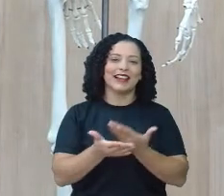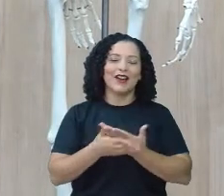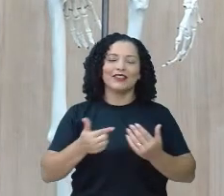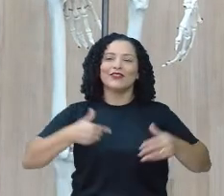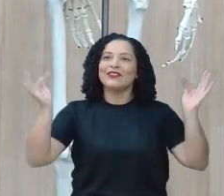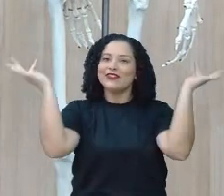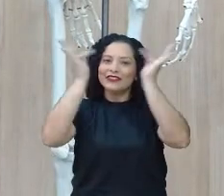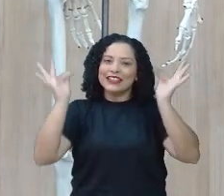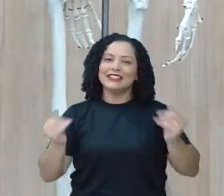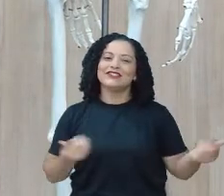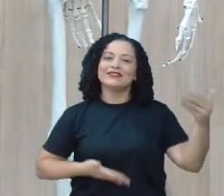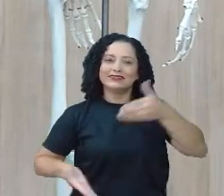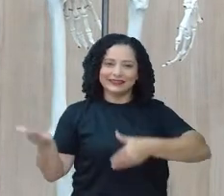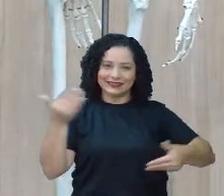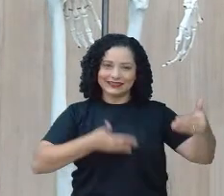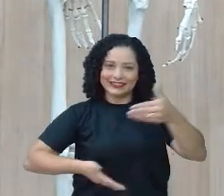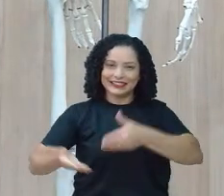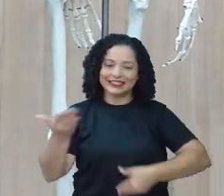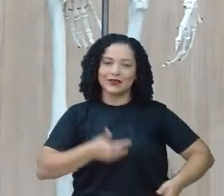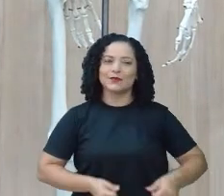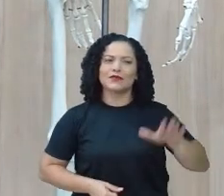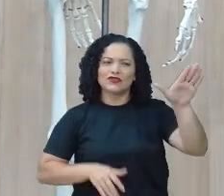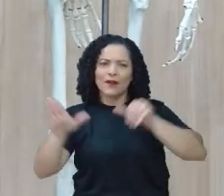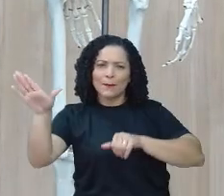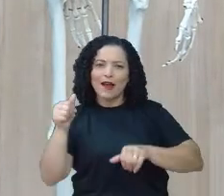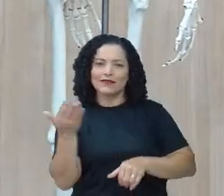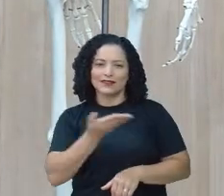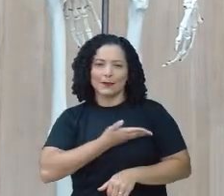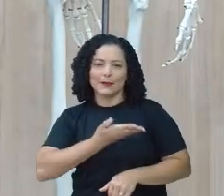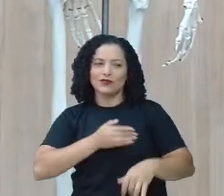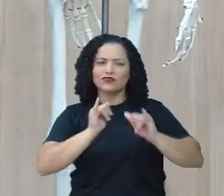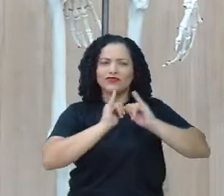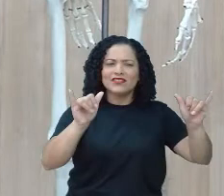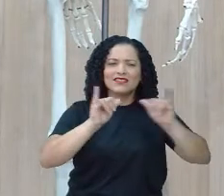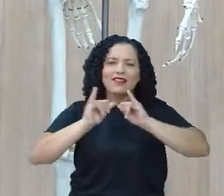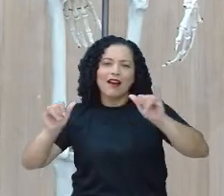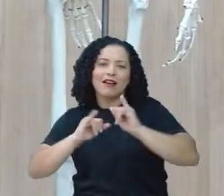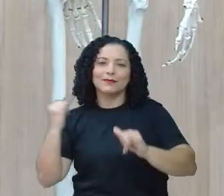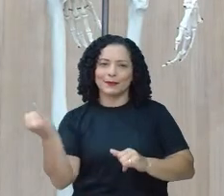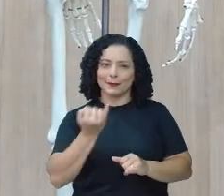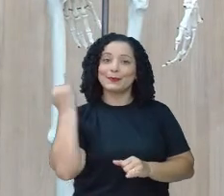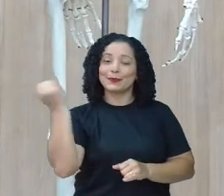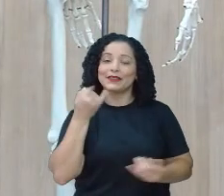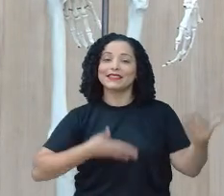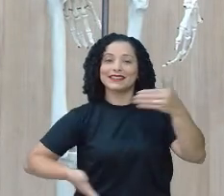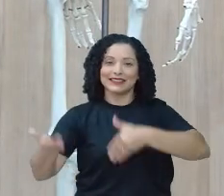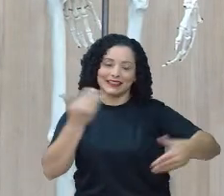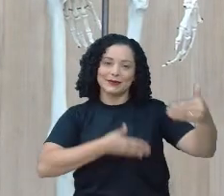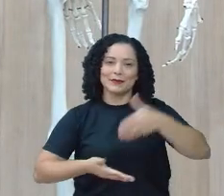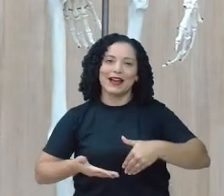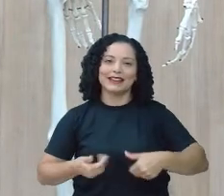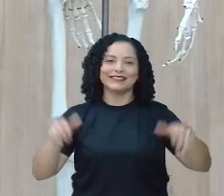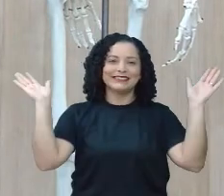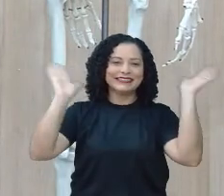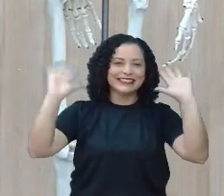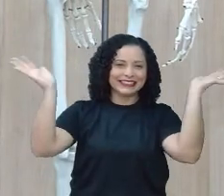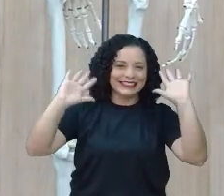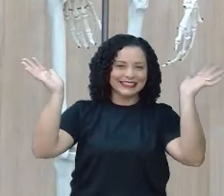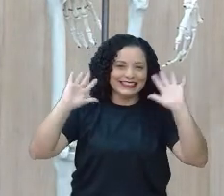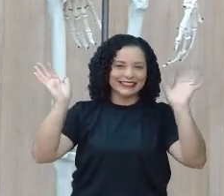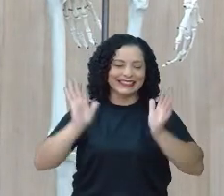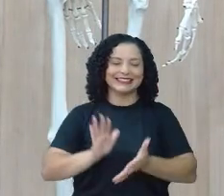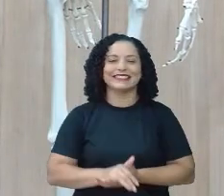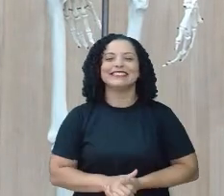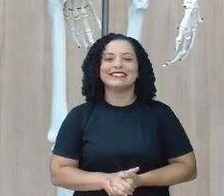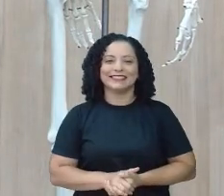muito feliz com a participação de todos. Chame os amigos, diz aos amigos que é muito importante estar nessa aula presencial. Tchau, pessoal!